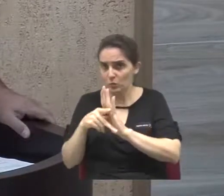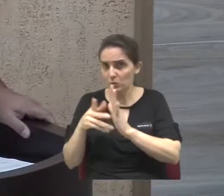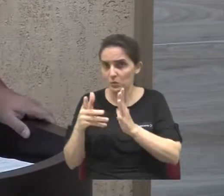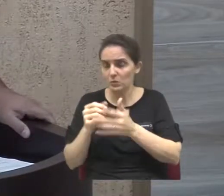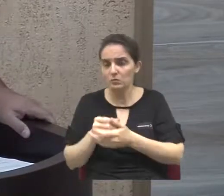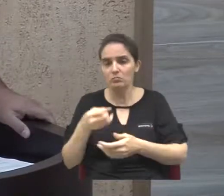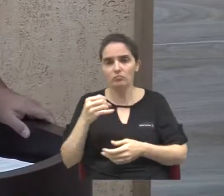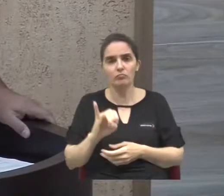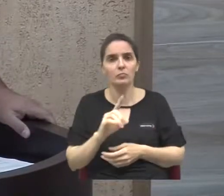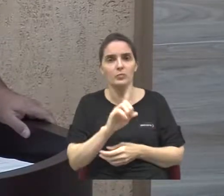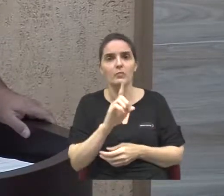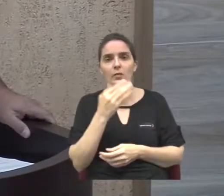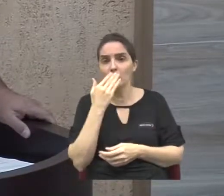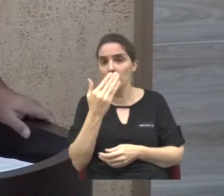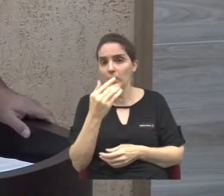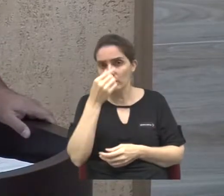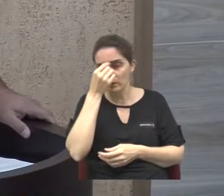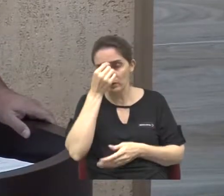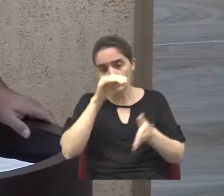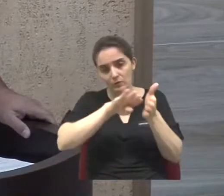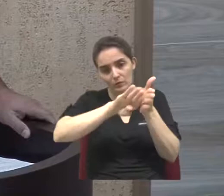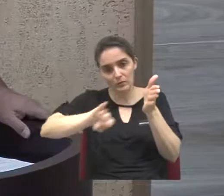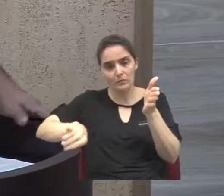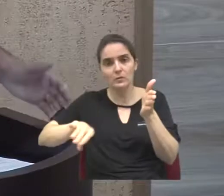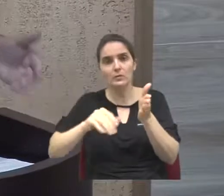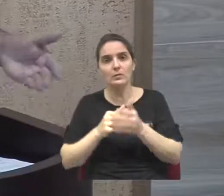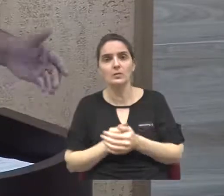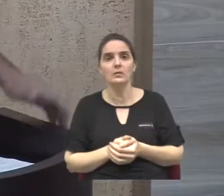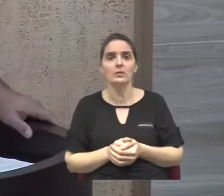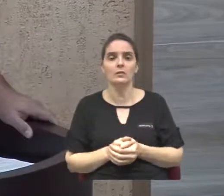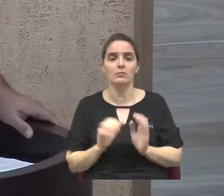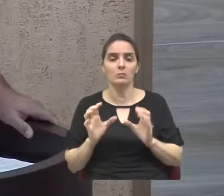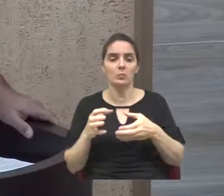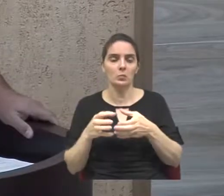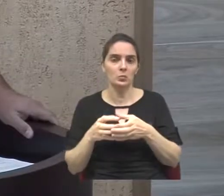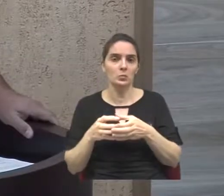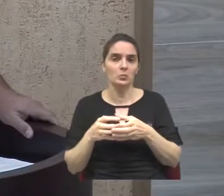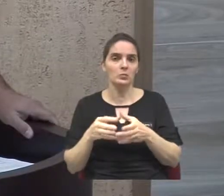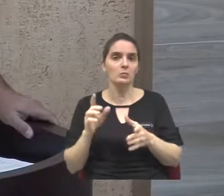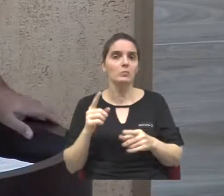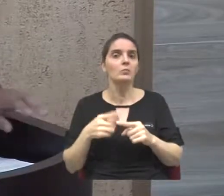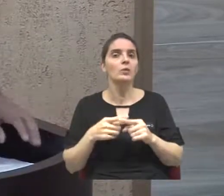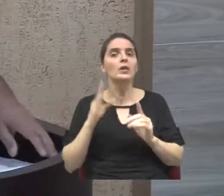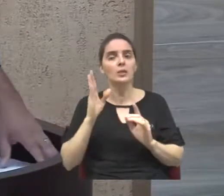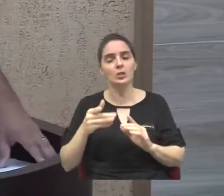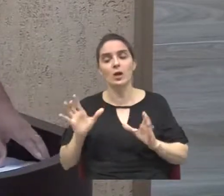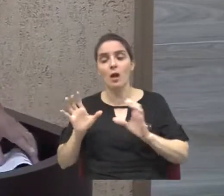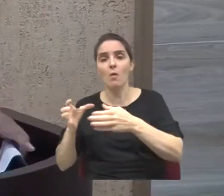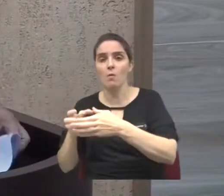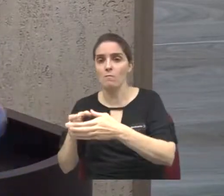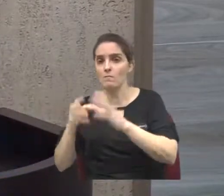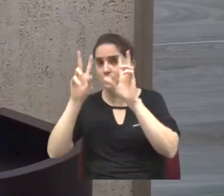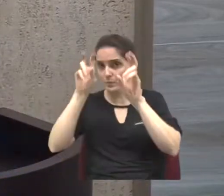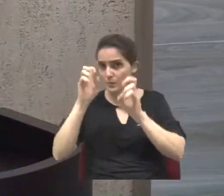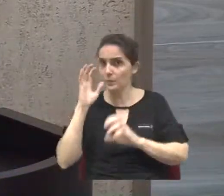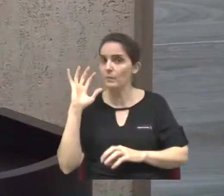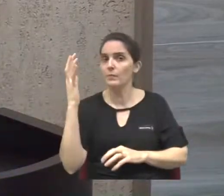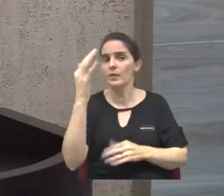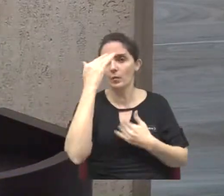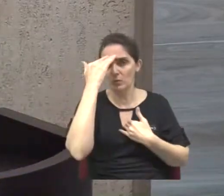Jorge Freitas que retire a frente parlamentar, porque já existe uma comissão que trata sobre o assunto. Obrigado, senhor presidente.